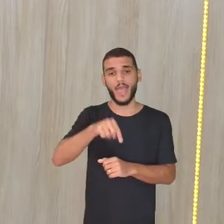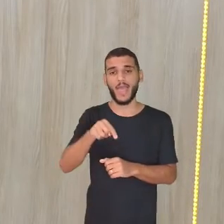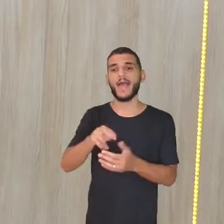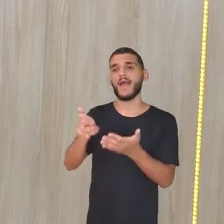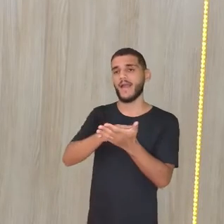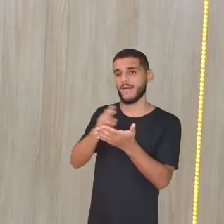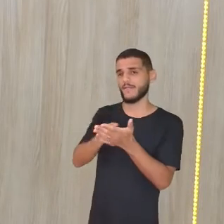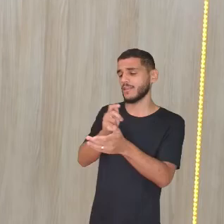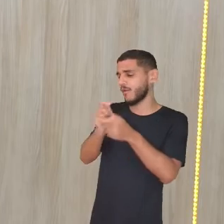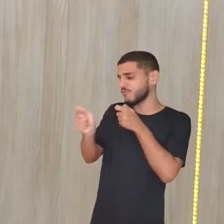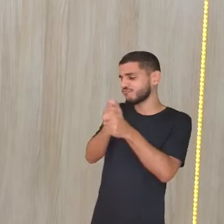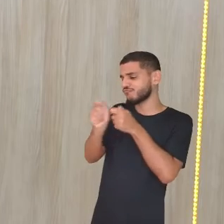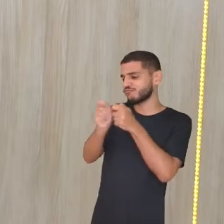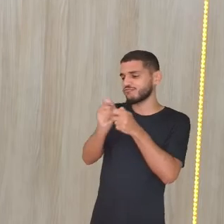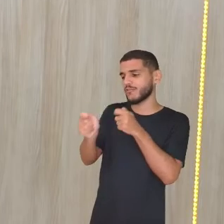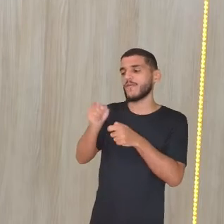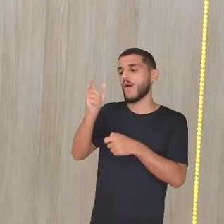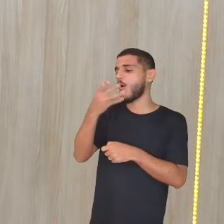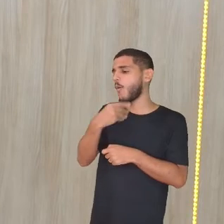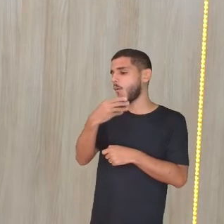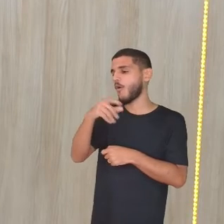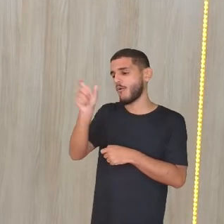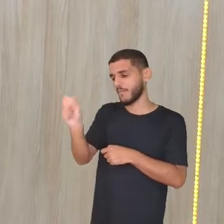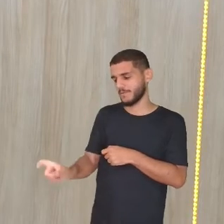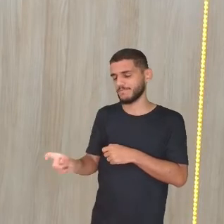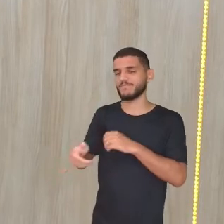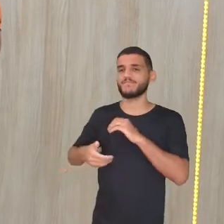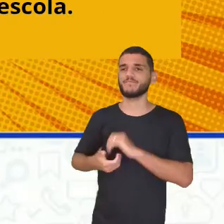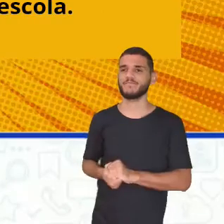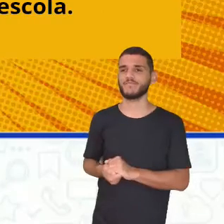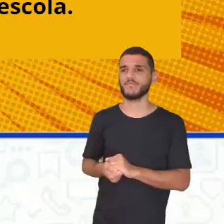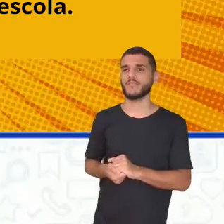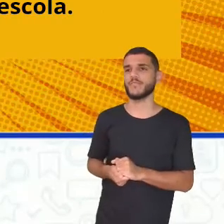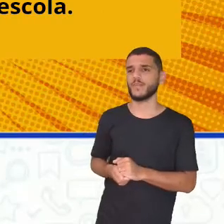Saber, conversando com Maurício de Souza. Então, olha a